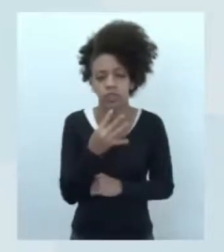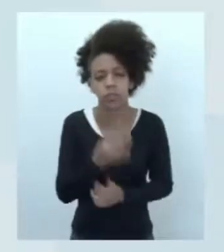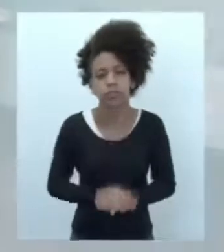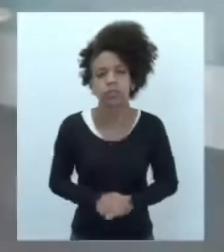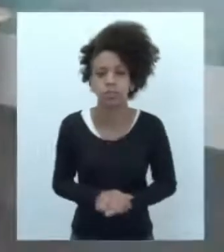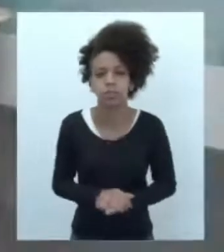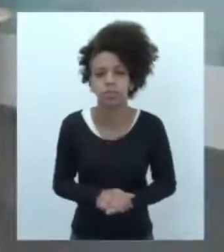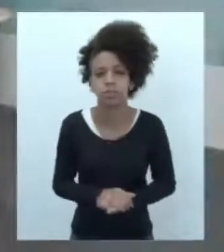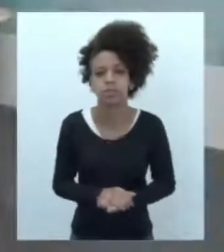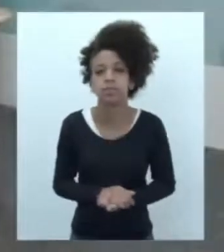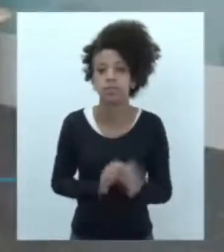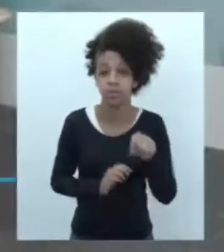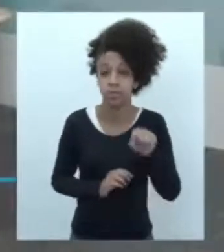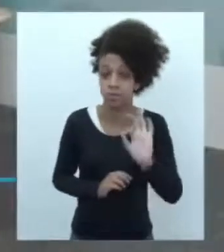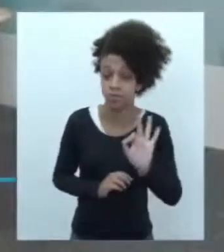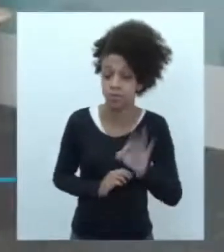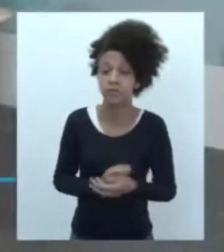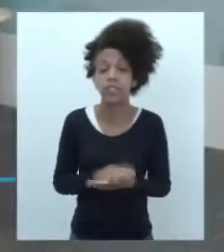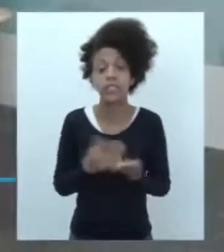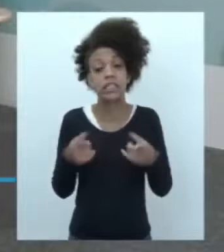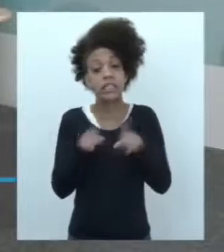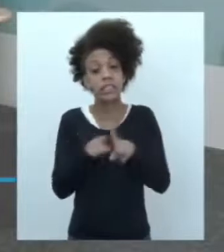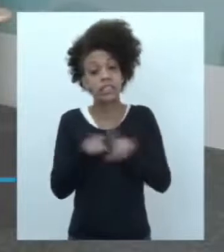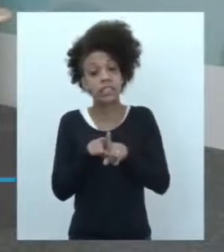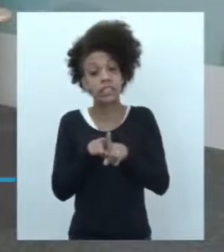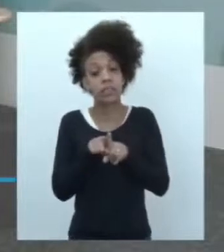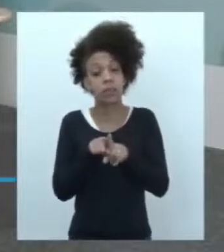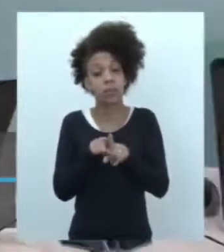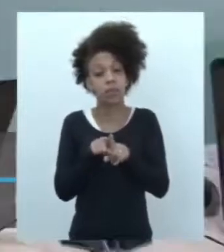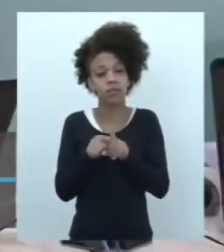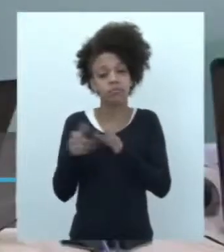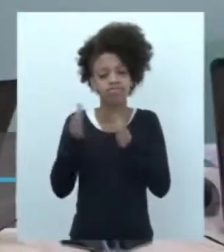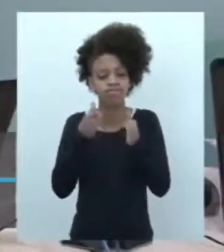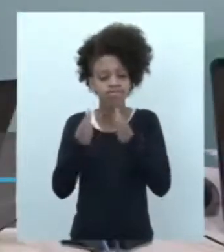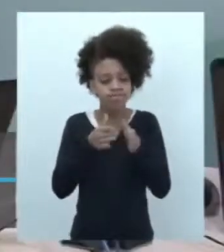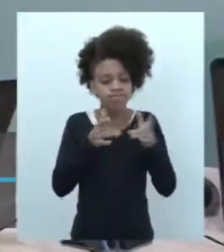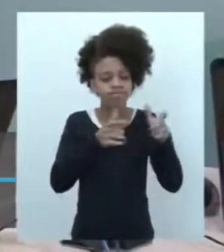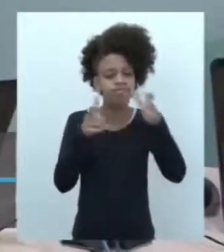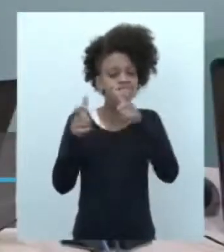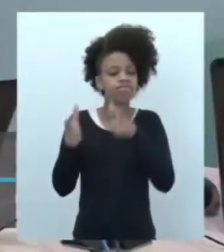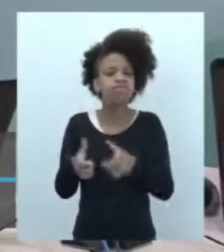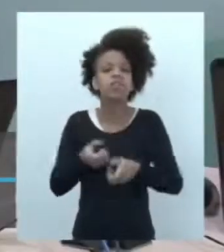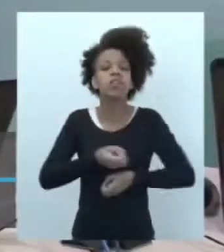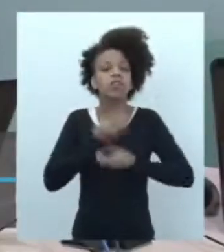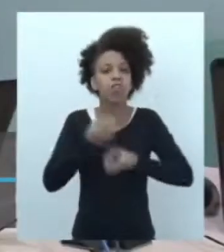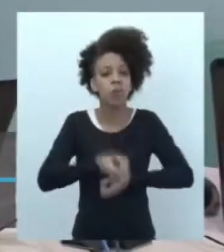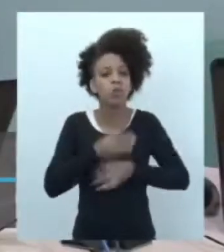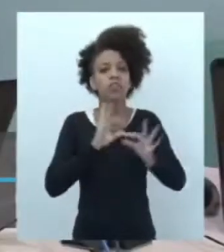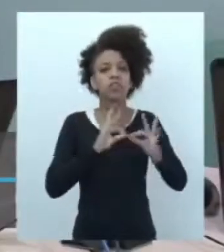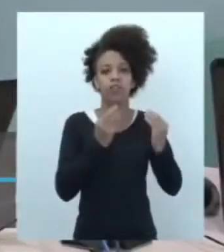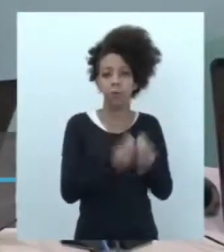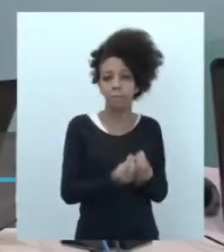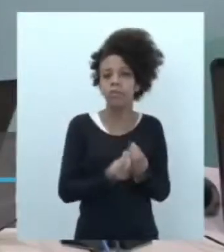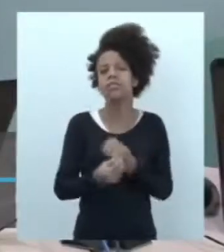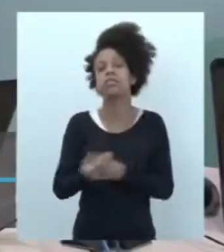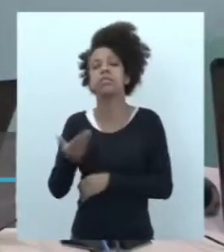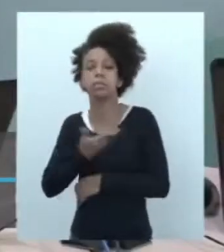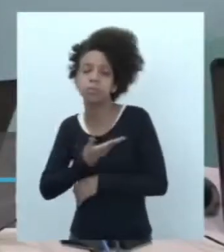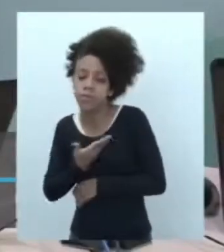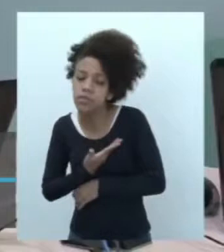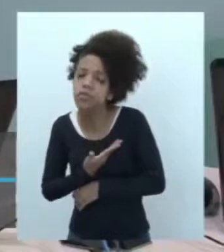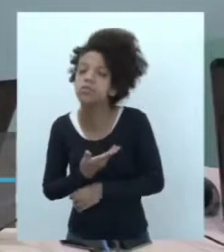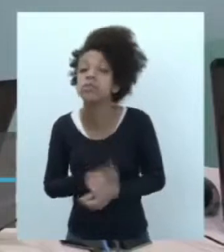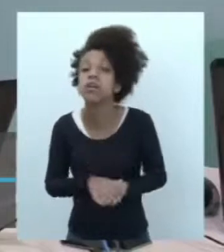conhecimentos. Isso. Além de tentar localizar informações sobre a sua família, né, sobre familiares, colegas e tudo